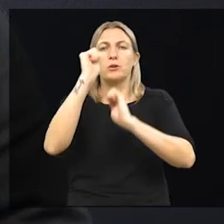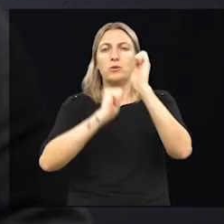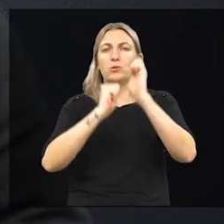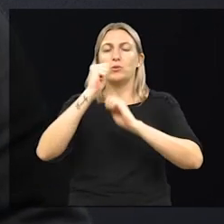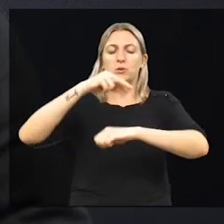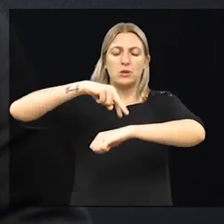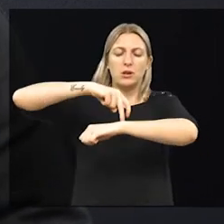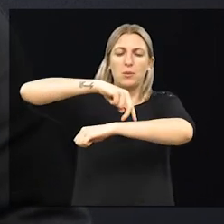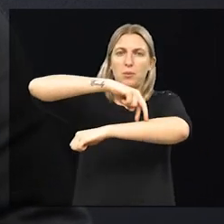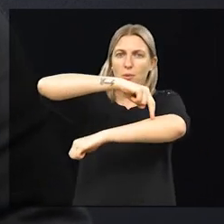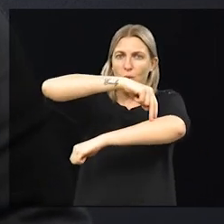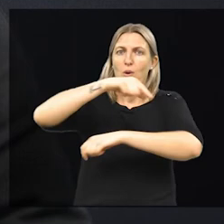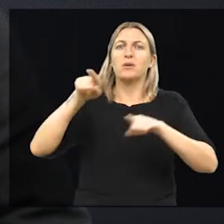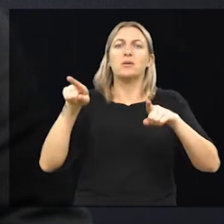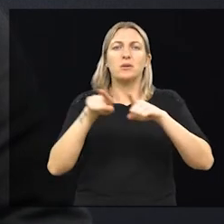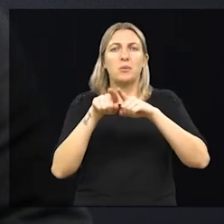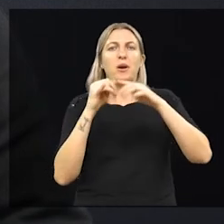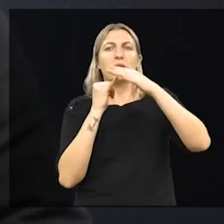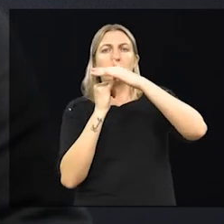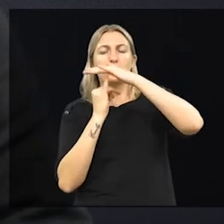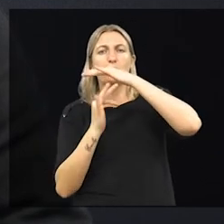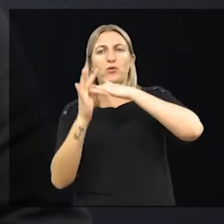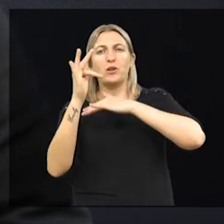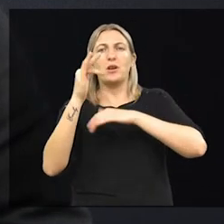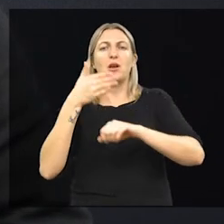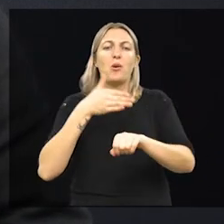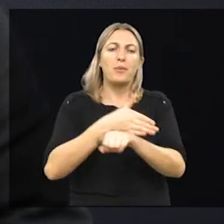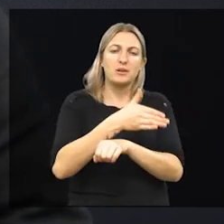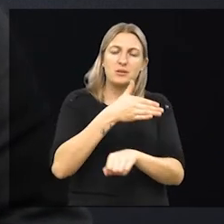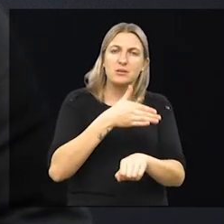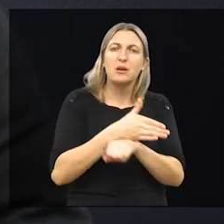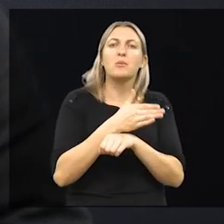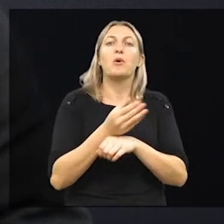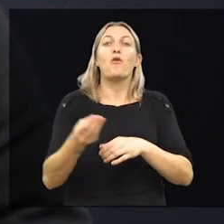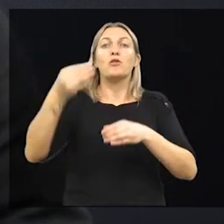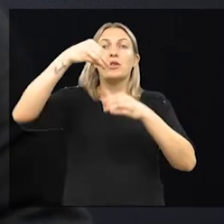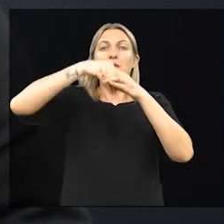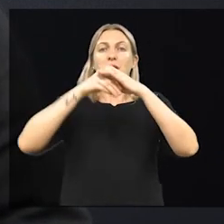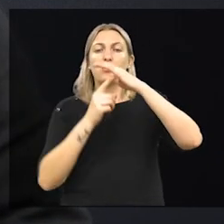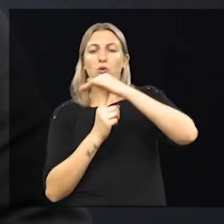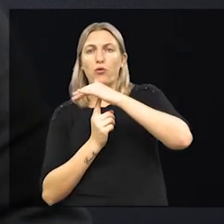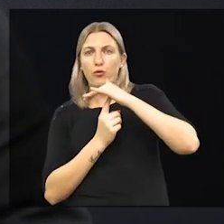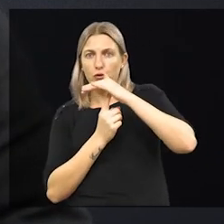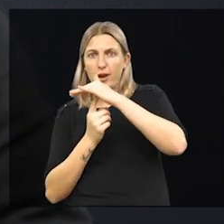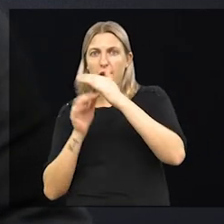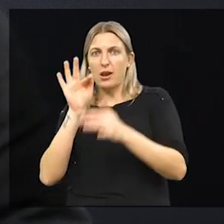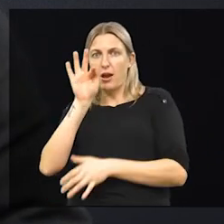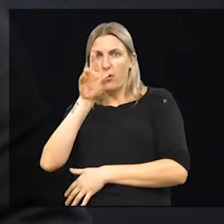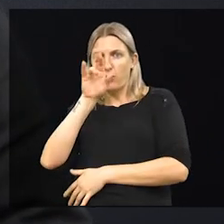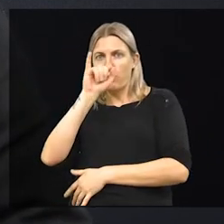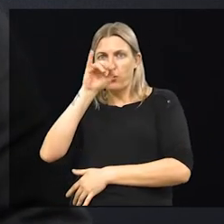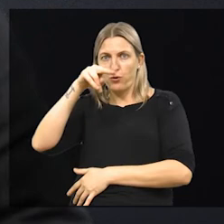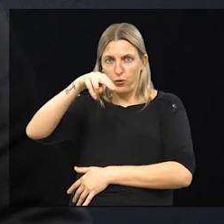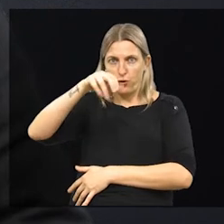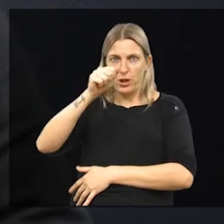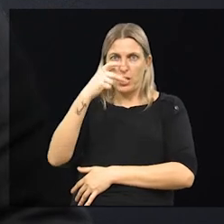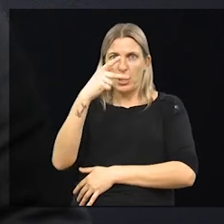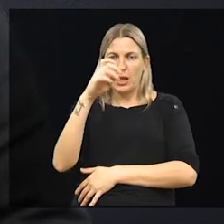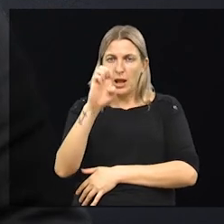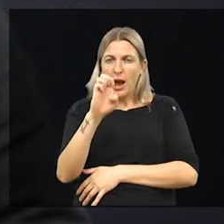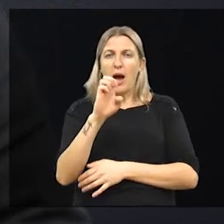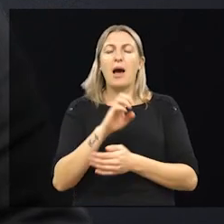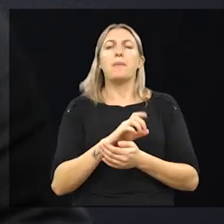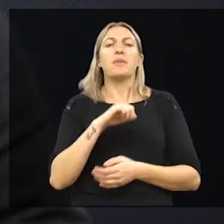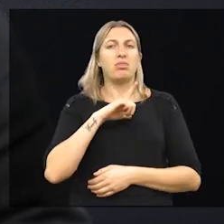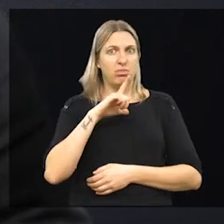da feira frinape nec que é uma feira aqui da cidade que acontece a cada dois anos então foi um evento bem grande